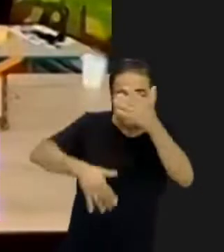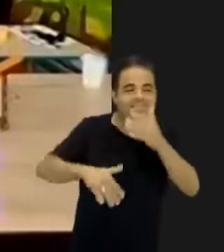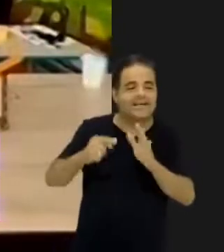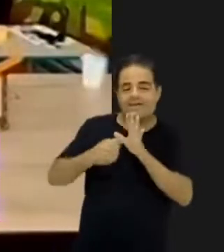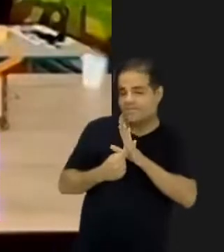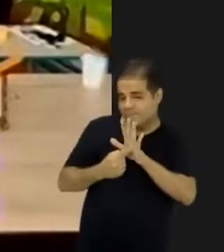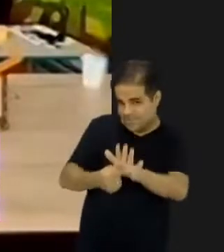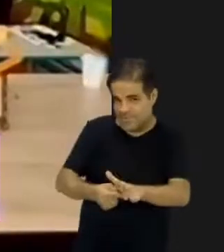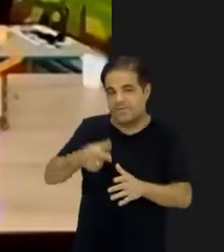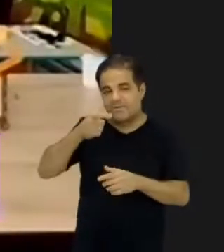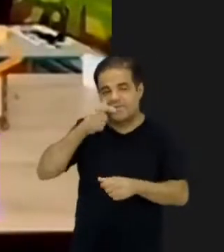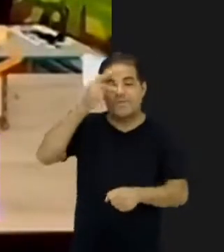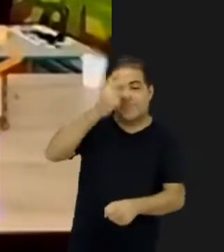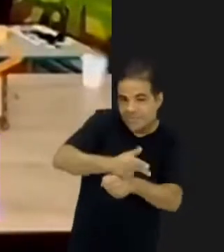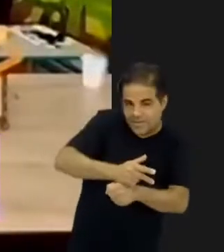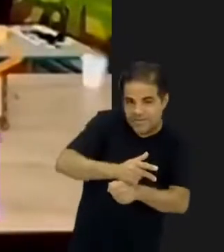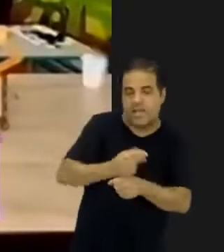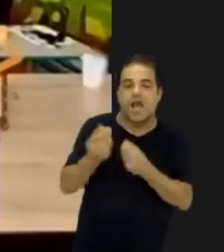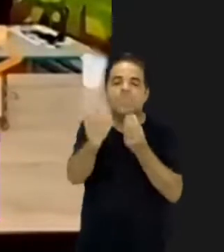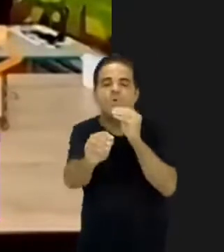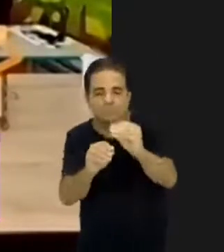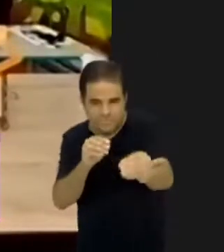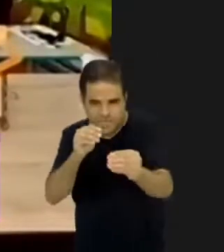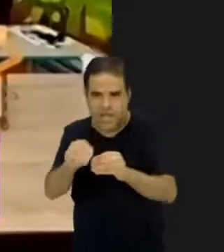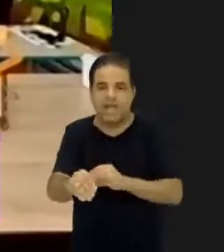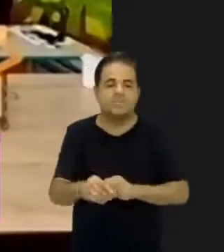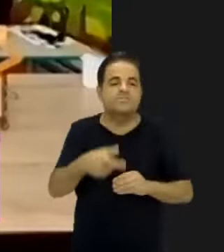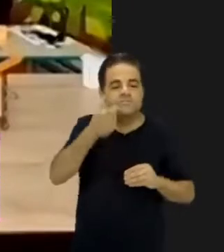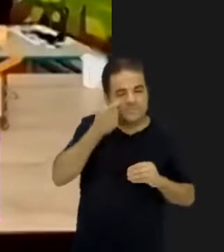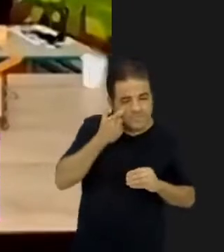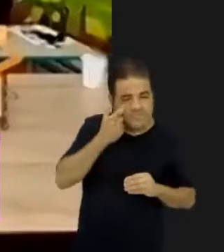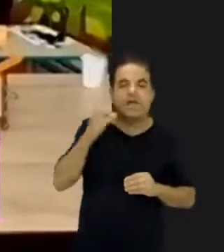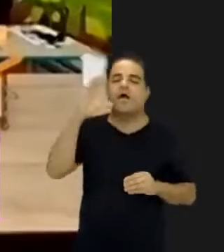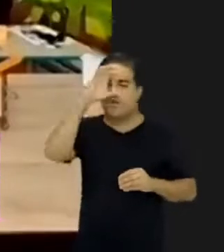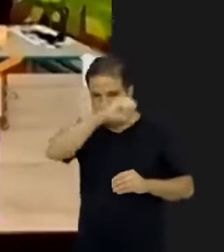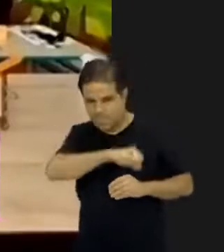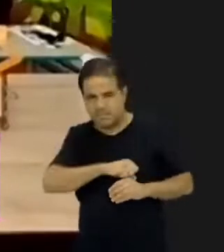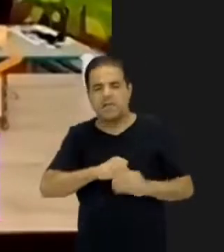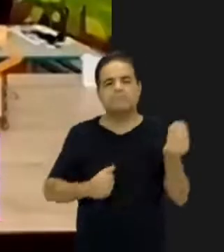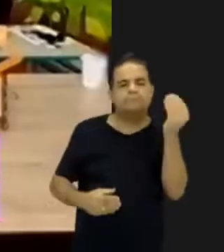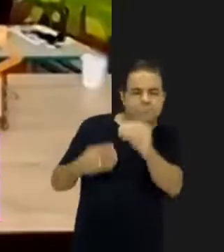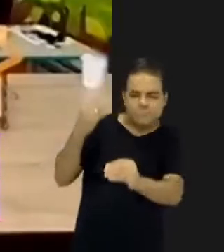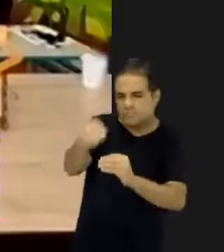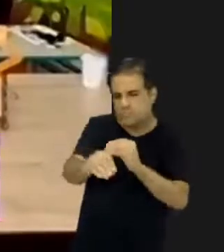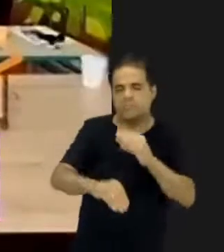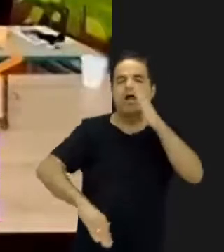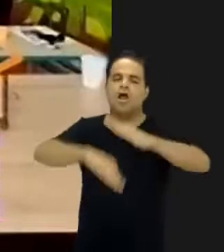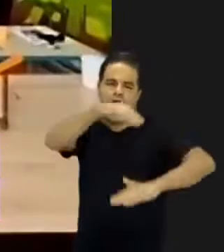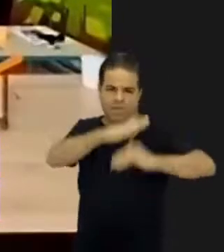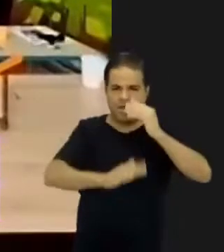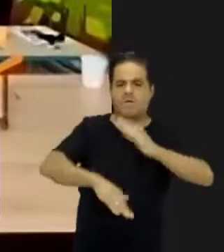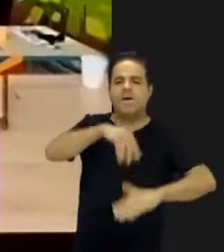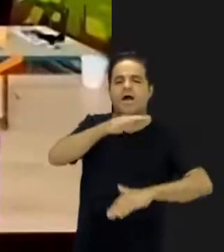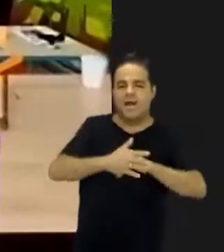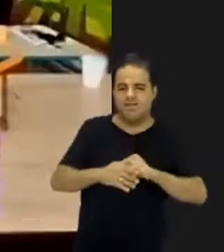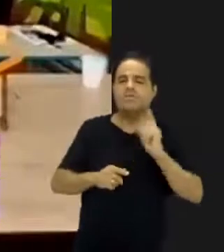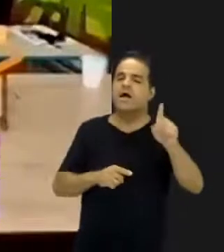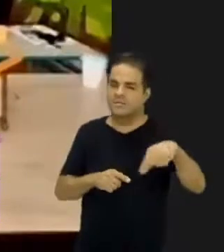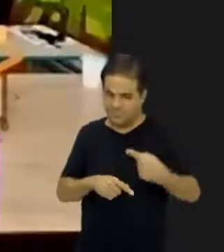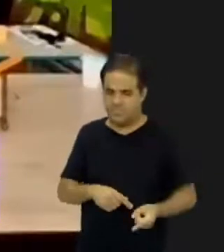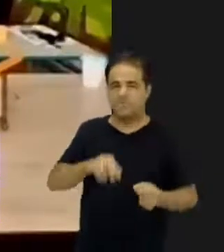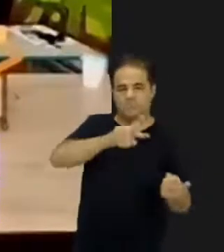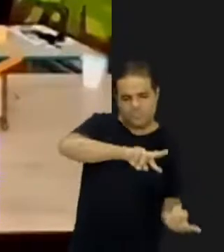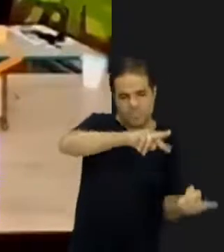mostrar agora no vídeo 4, a montagem disso daí. Agora você vai aprender a montar na prática e depois nós